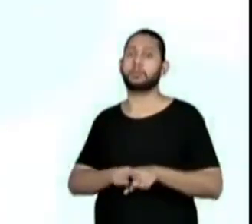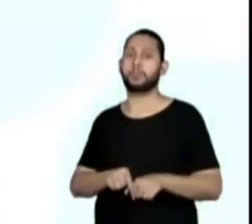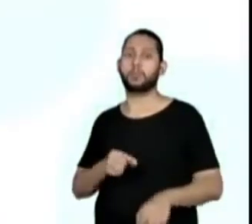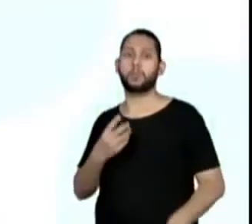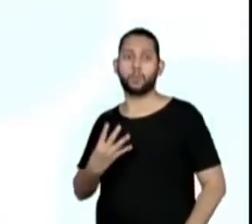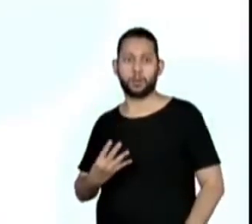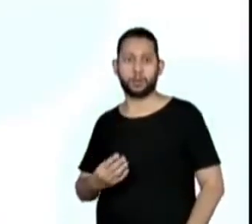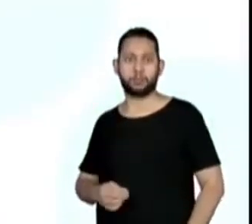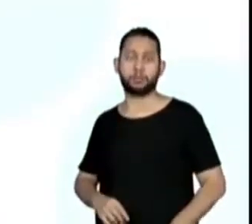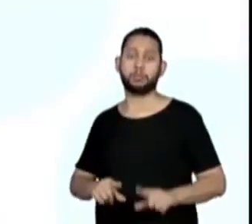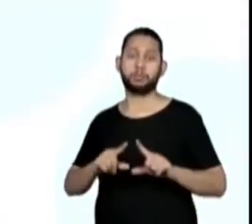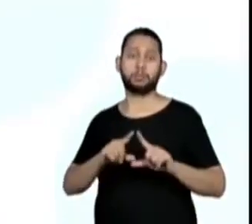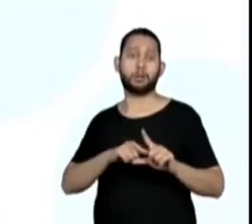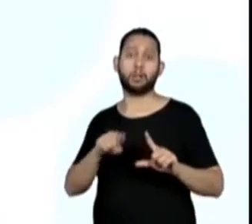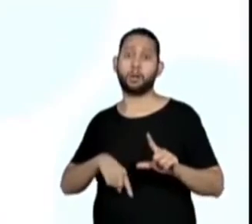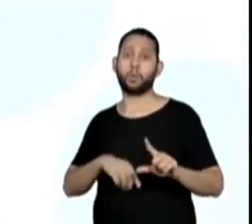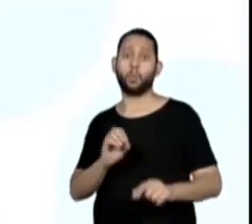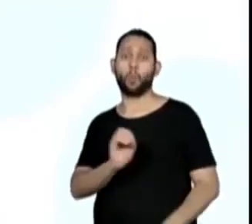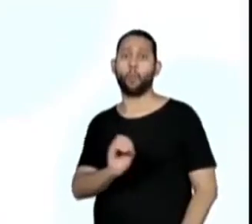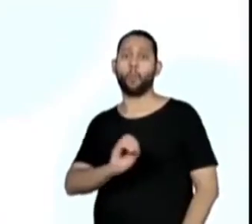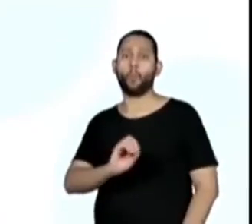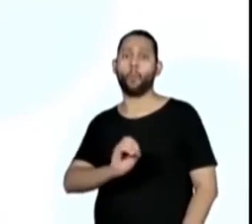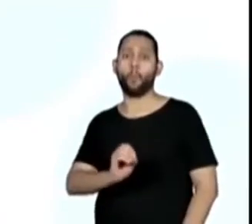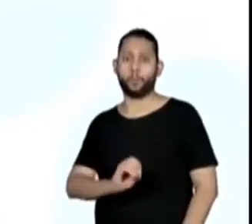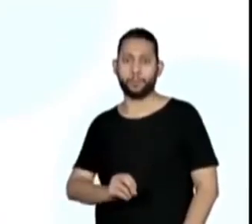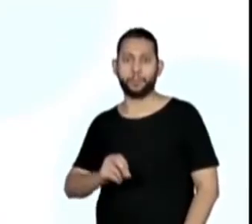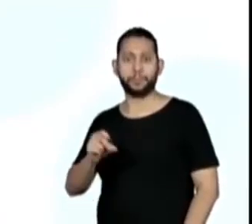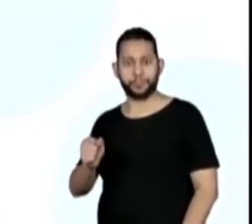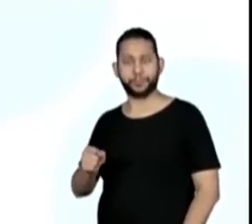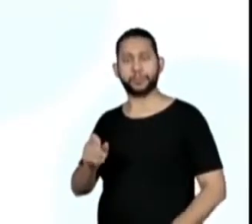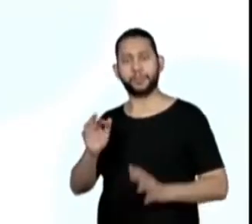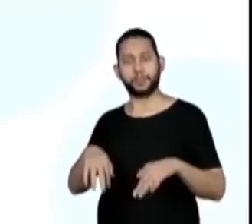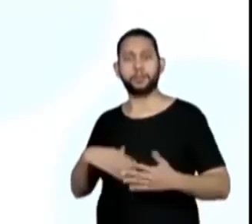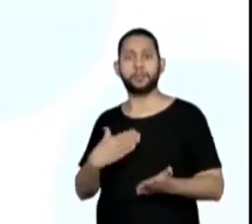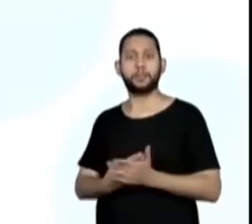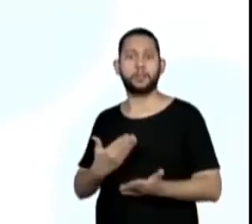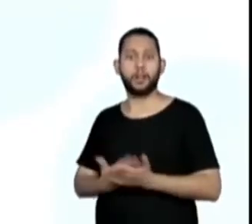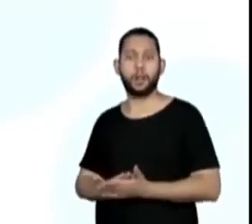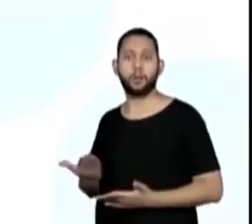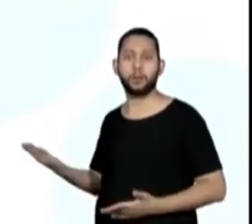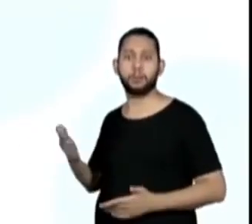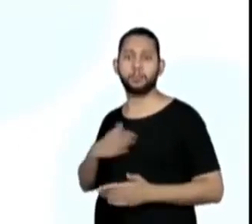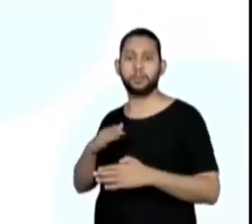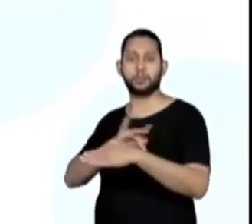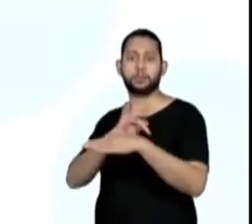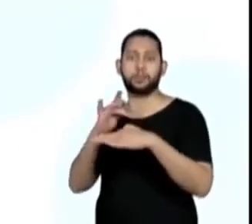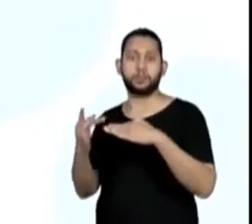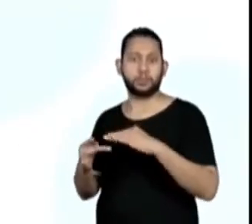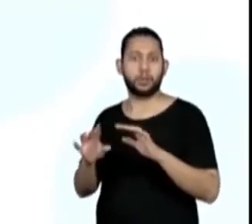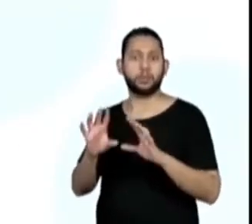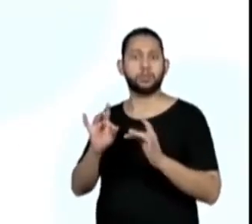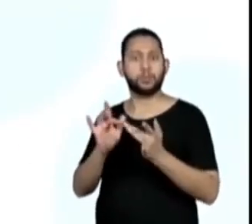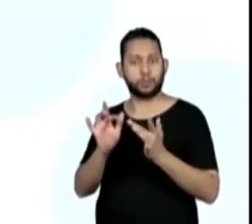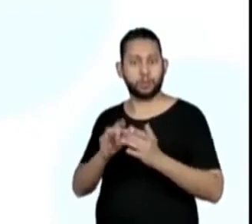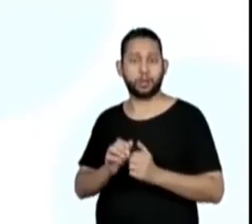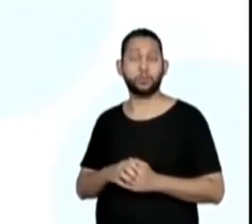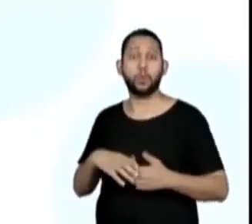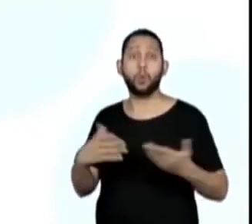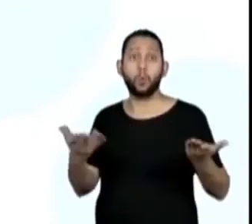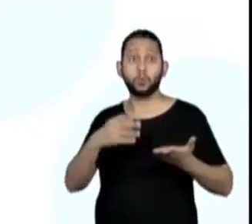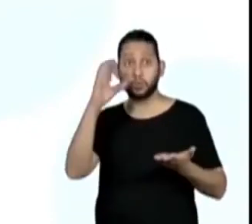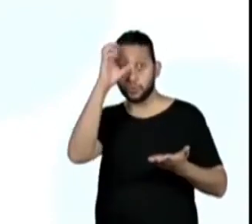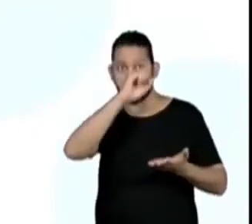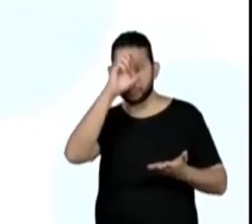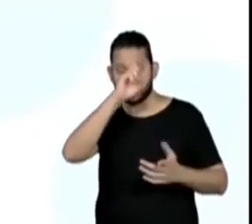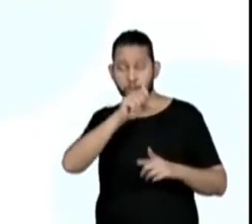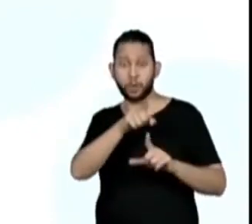retos. O triângulo não tem nenhum. Vamos fechar a aula para terminar de falar tchau para vocês, turma. Na aula de hoje aprendemos a reconhecer ângulos